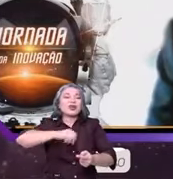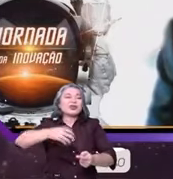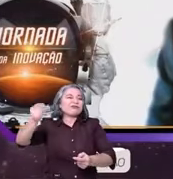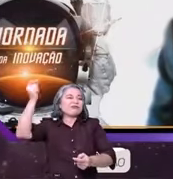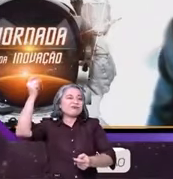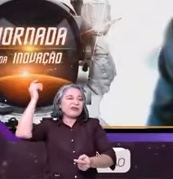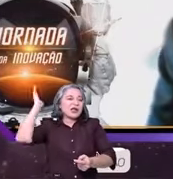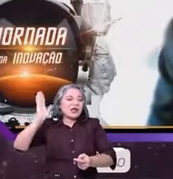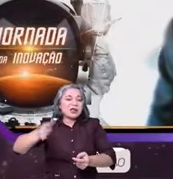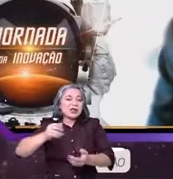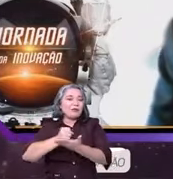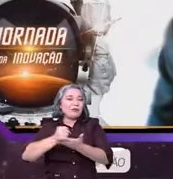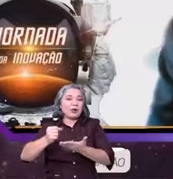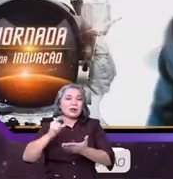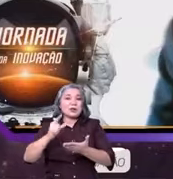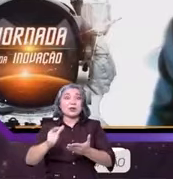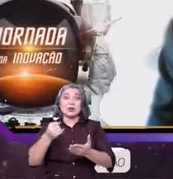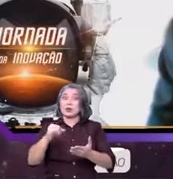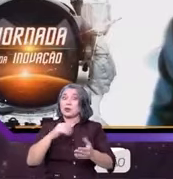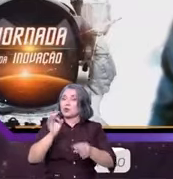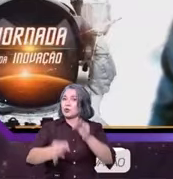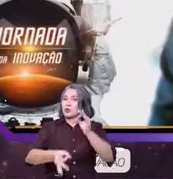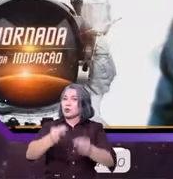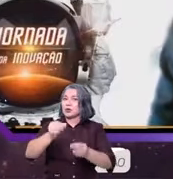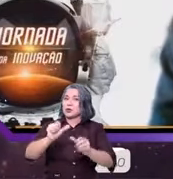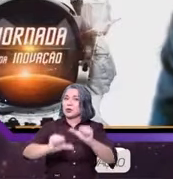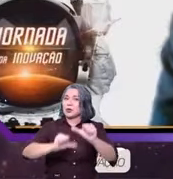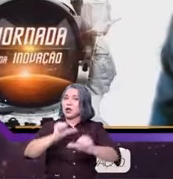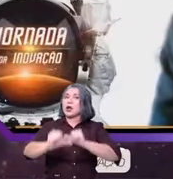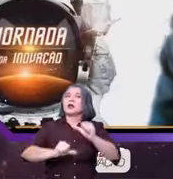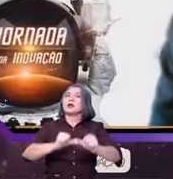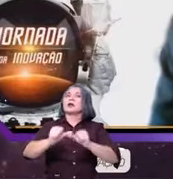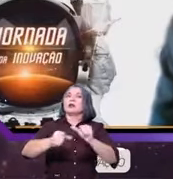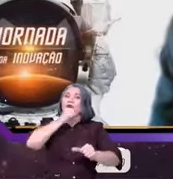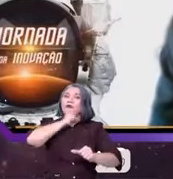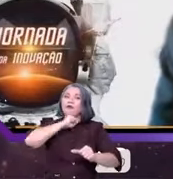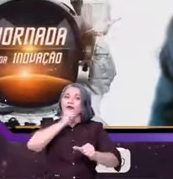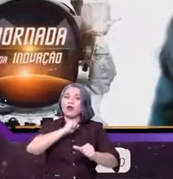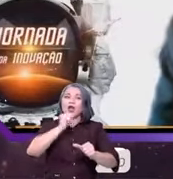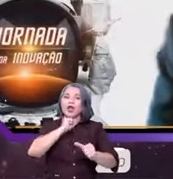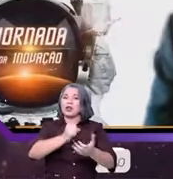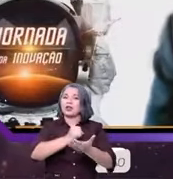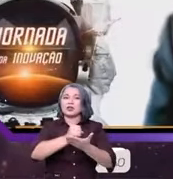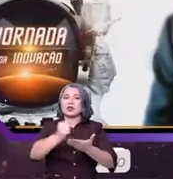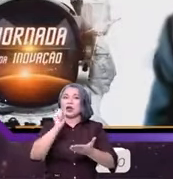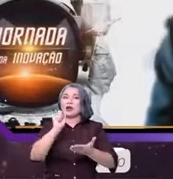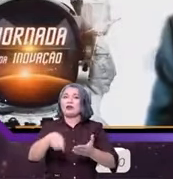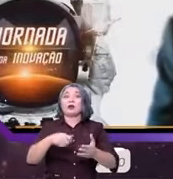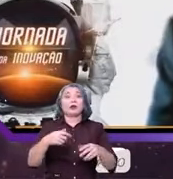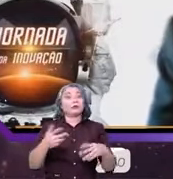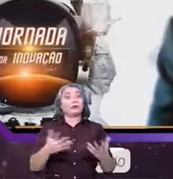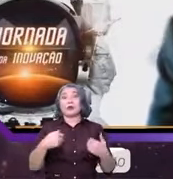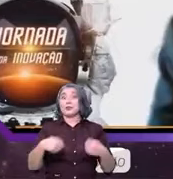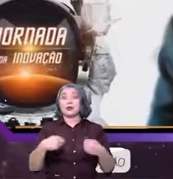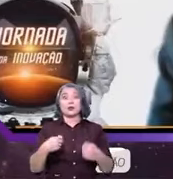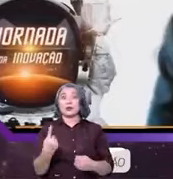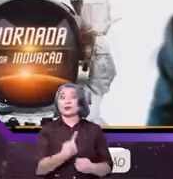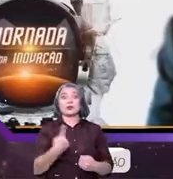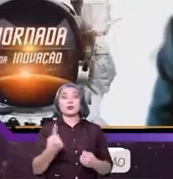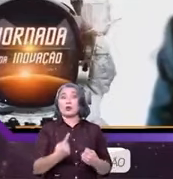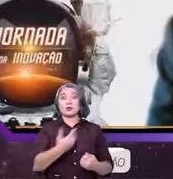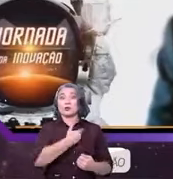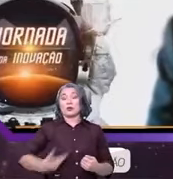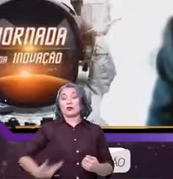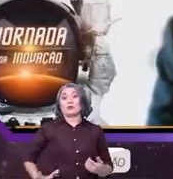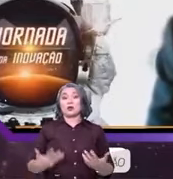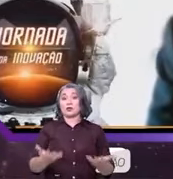Poder Judiciário se tornar obsoleto, ele vai mais hora, menos hora, se tornar desnecessário para o serviço público.